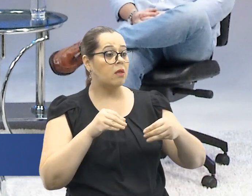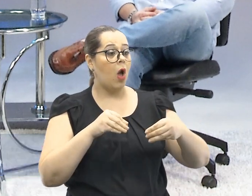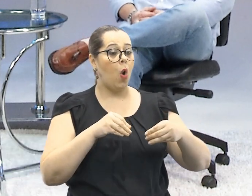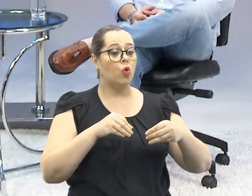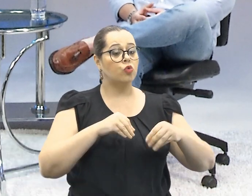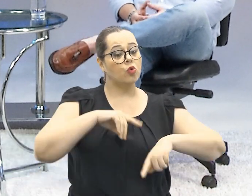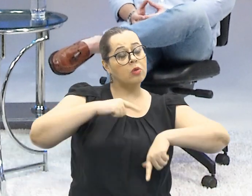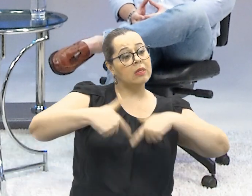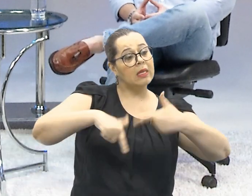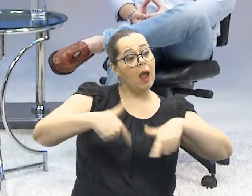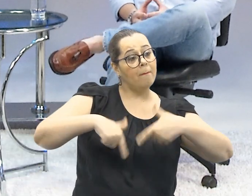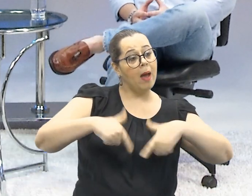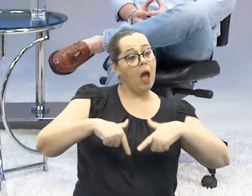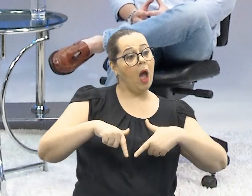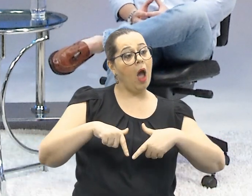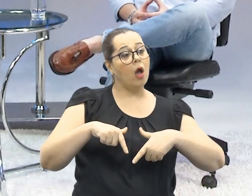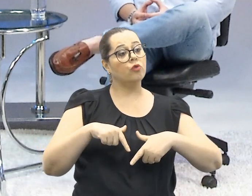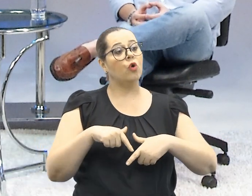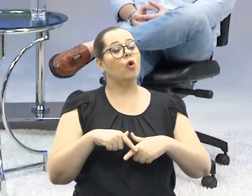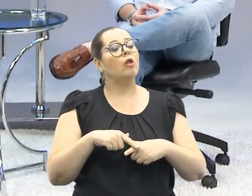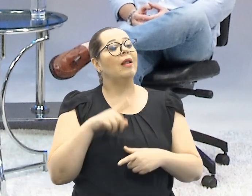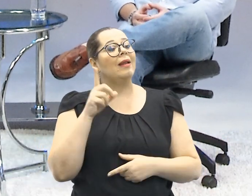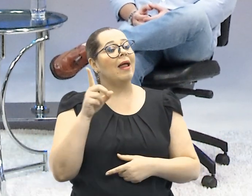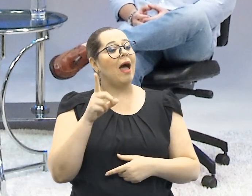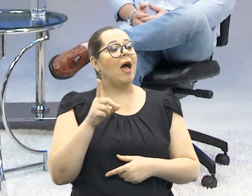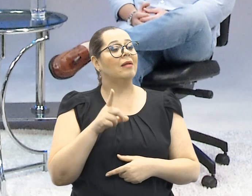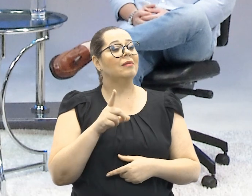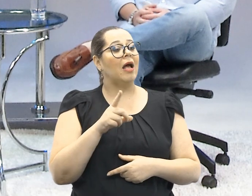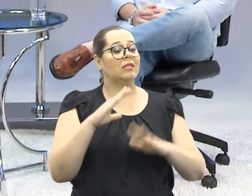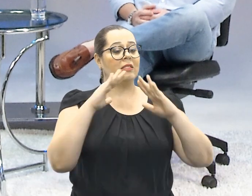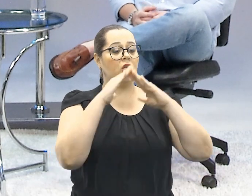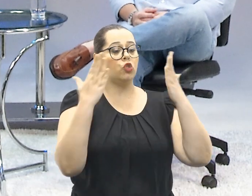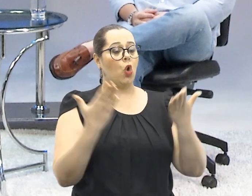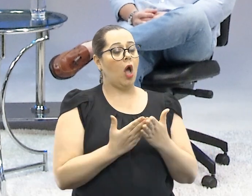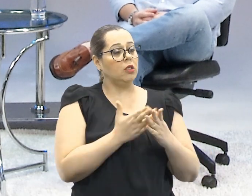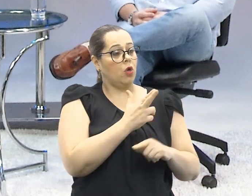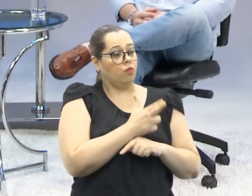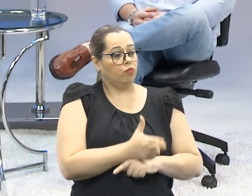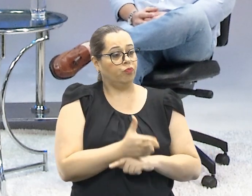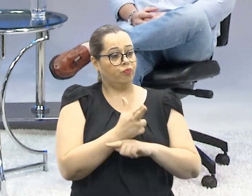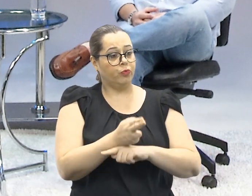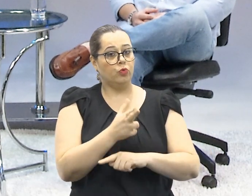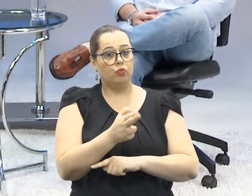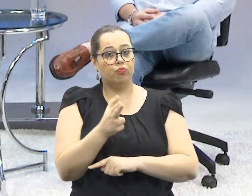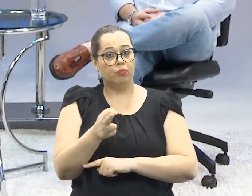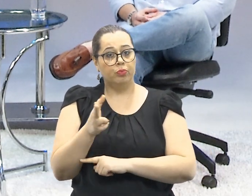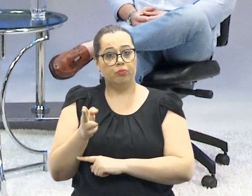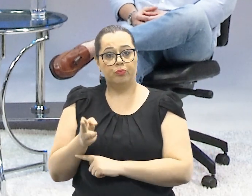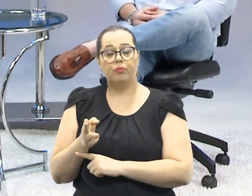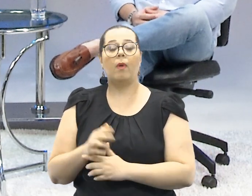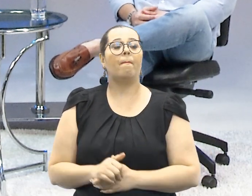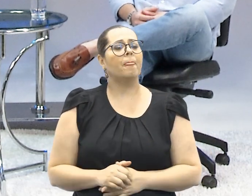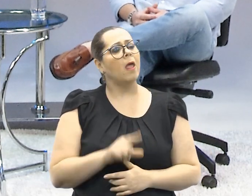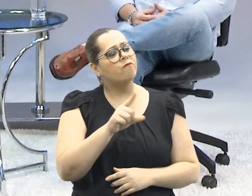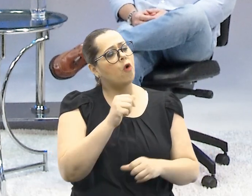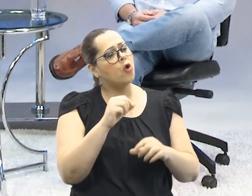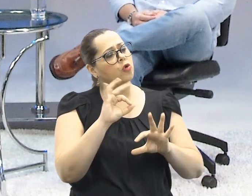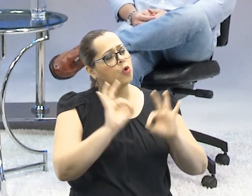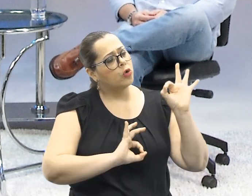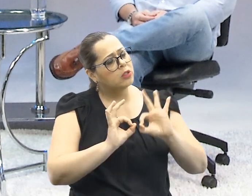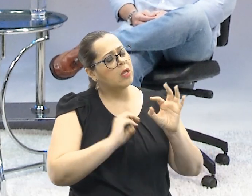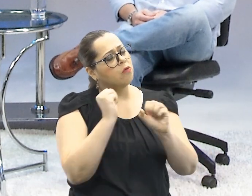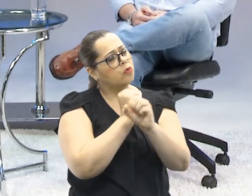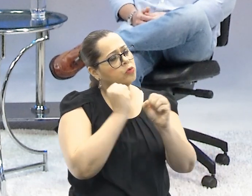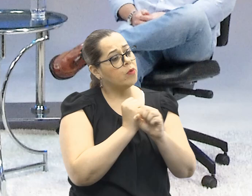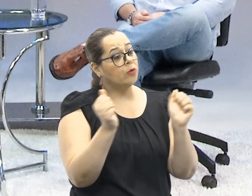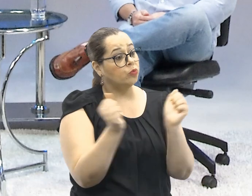do serviço das escolas de tiros. Foi construído, inclusive, junto, ouvindo, atendendo um segmento, é